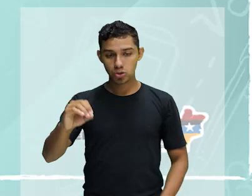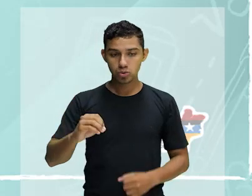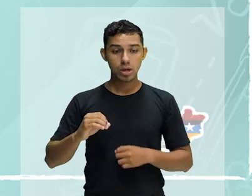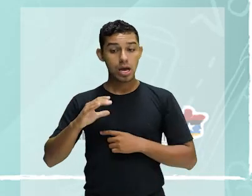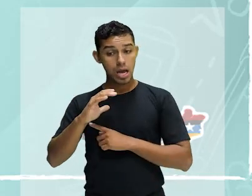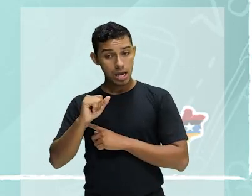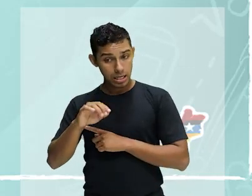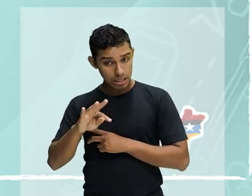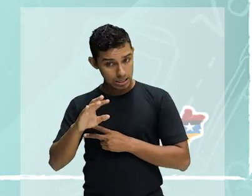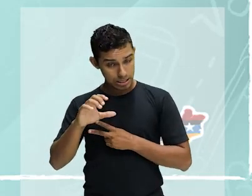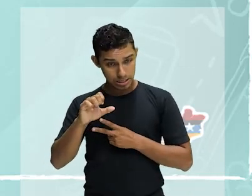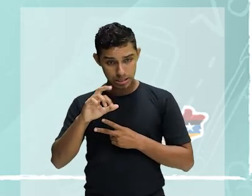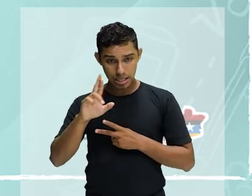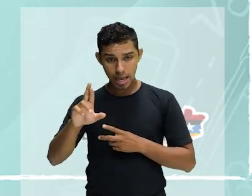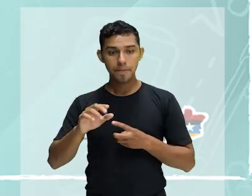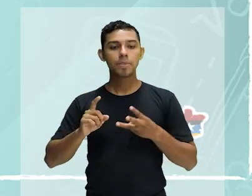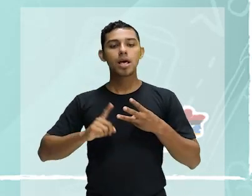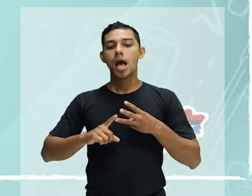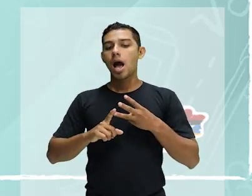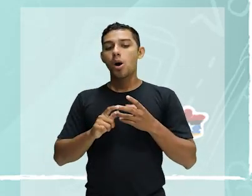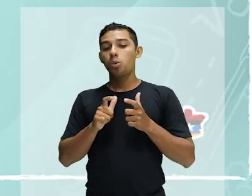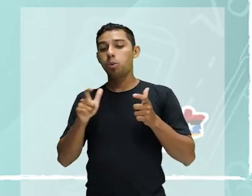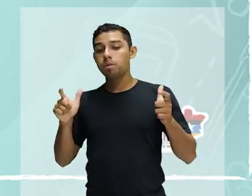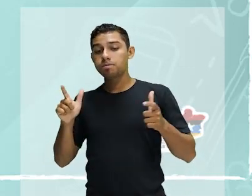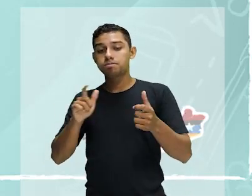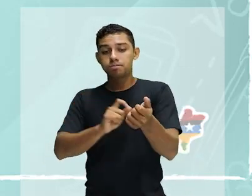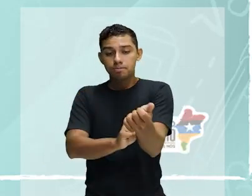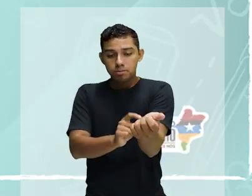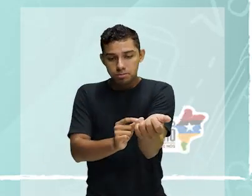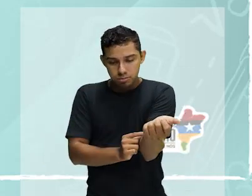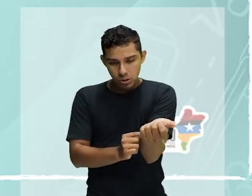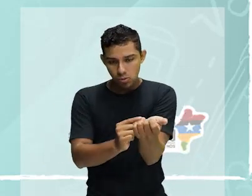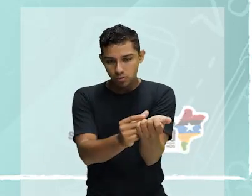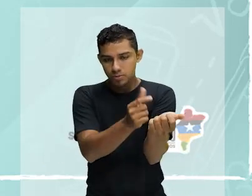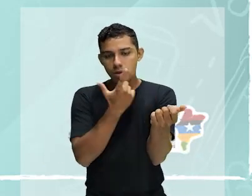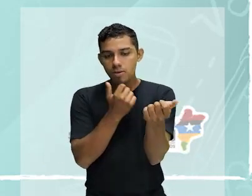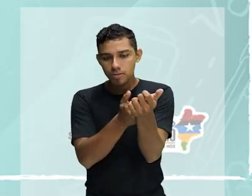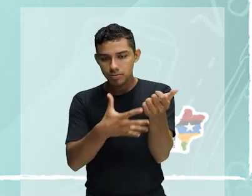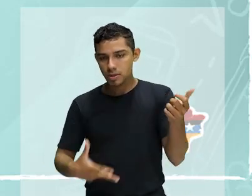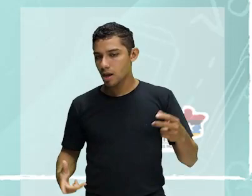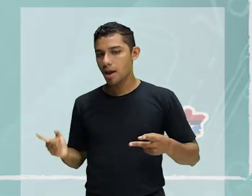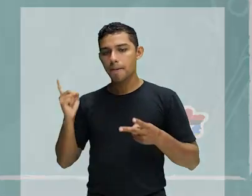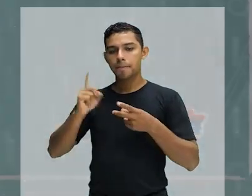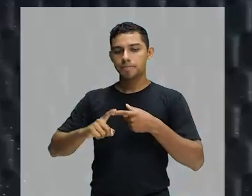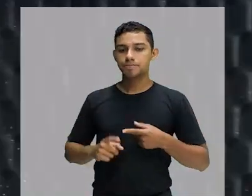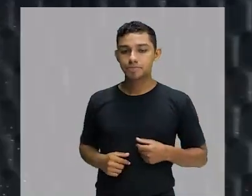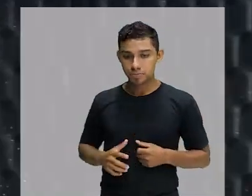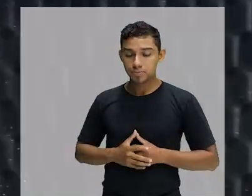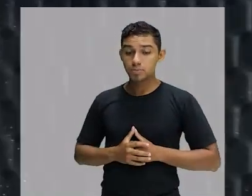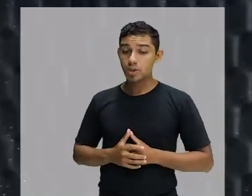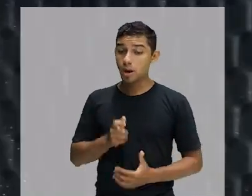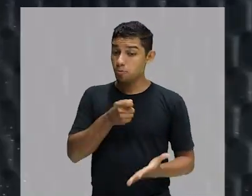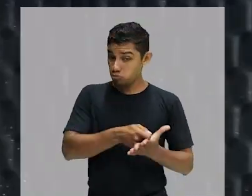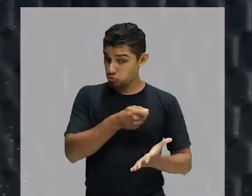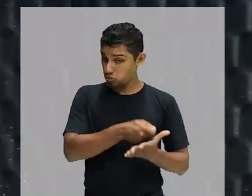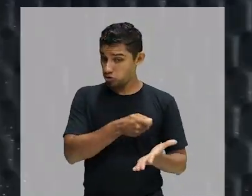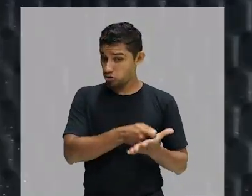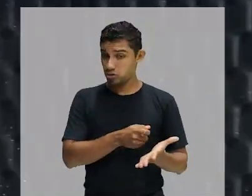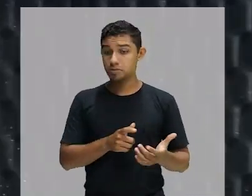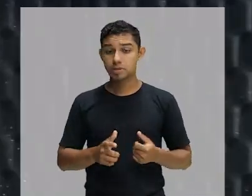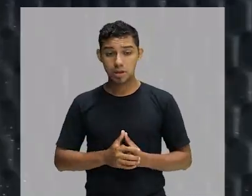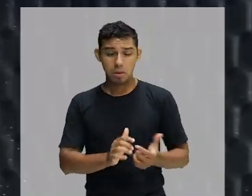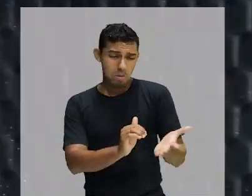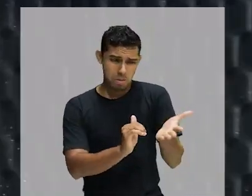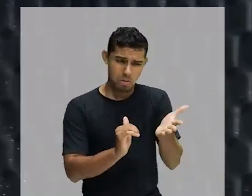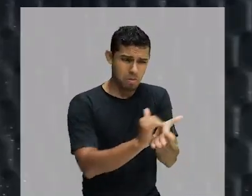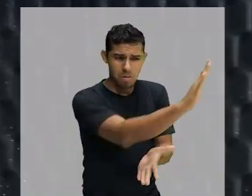e doenças cardiovasculares. Podem gerar a esse diversas formas. Está aqui, ó, de punição, incluindo o